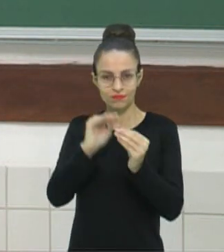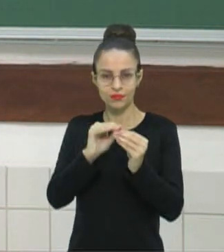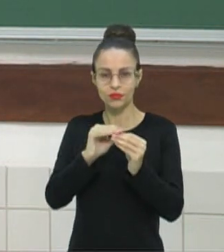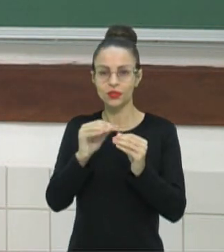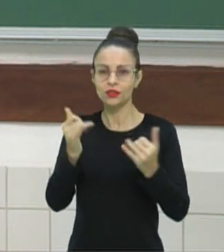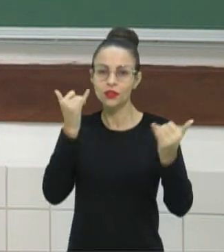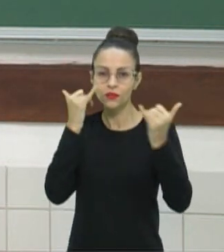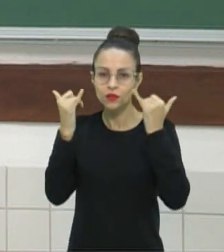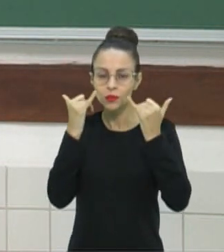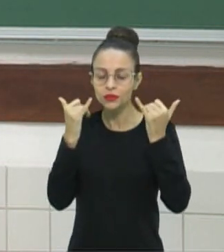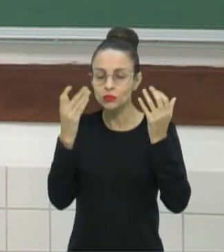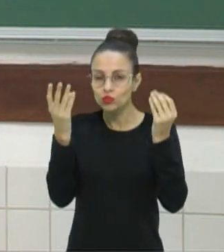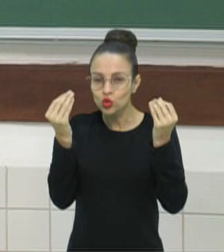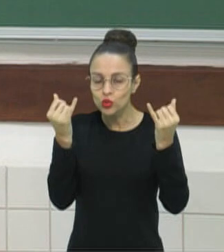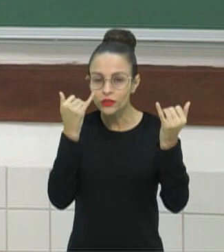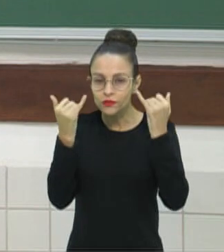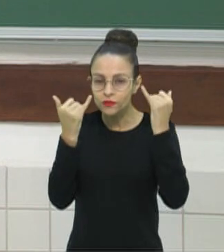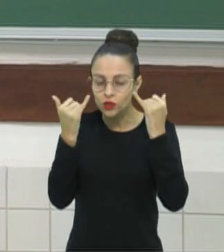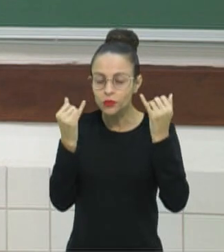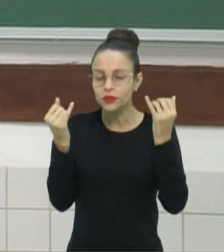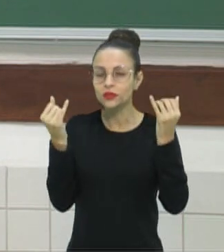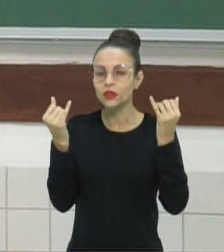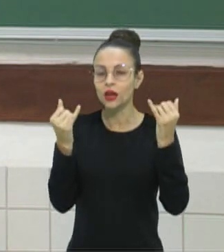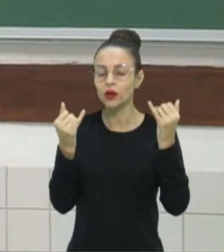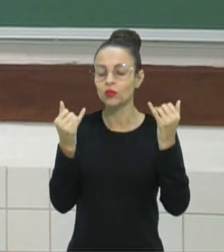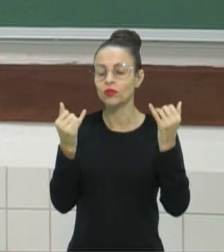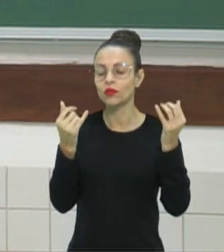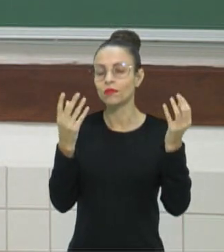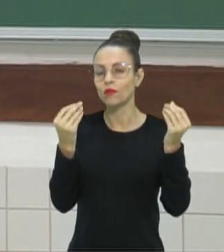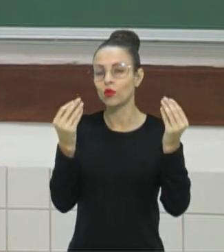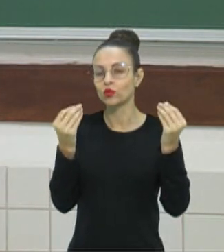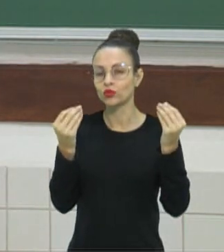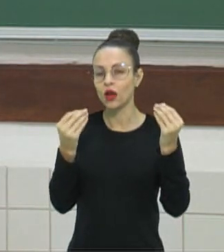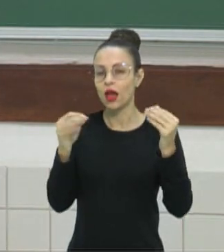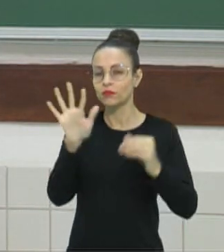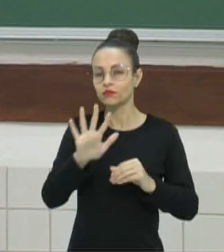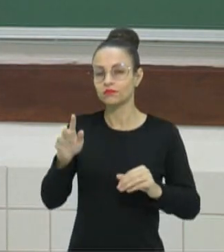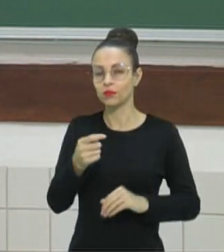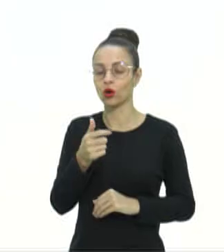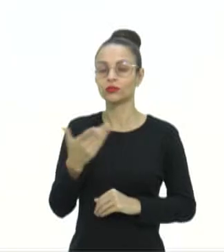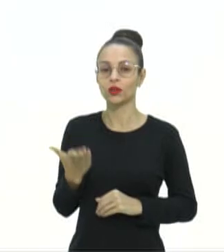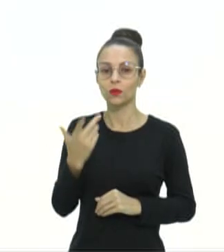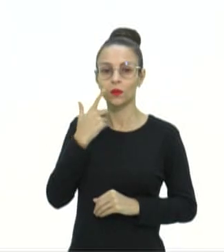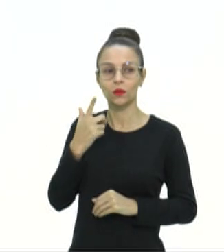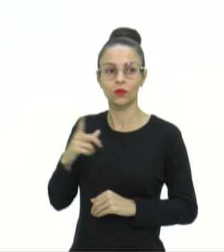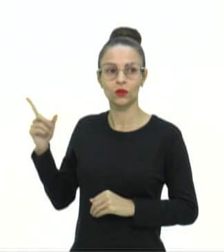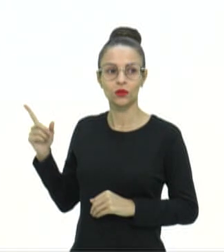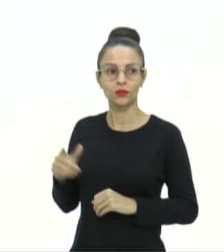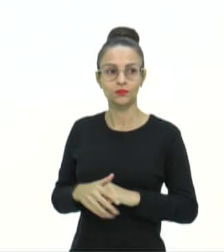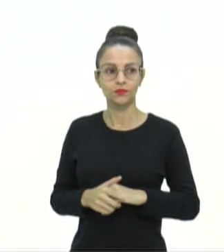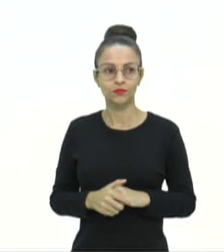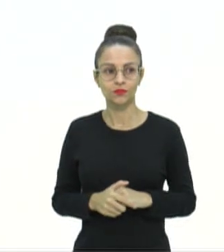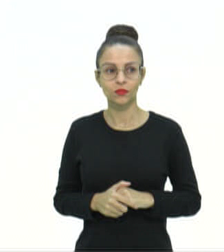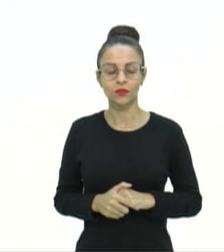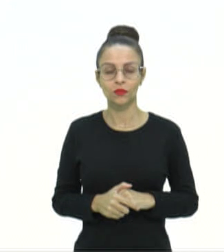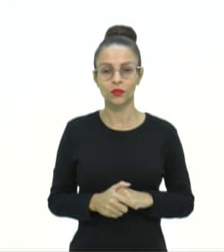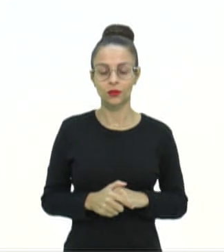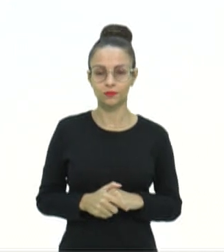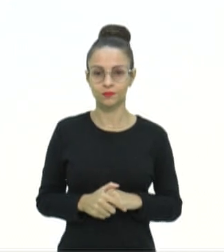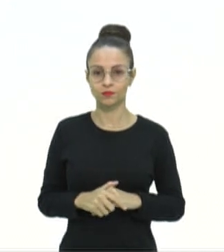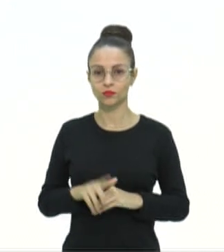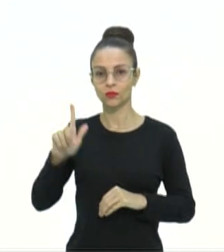informação, ou seja, você tem muita informação em pouco espaço, tá? Então veja aqui, ó, Federal lá do